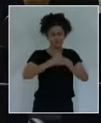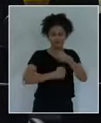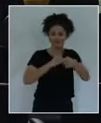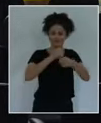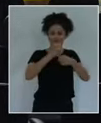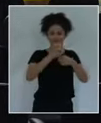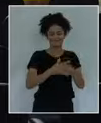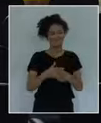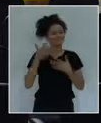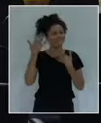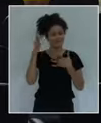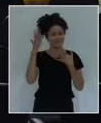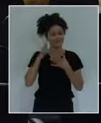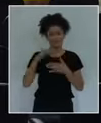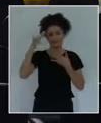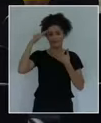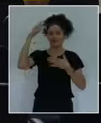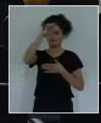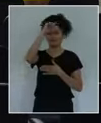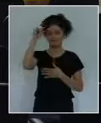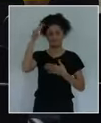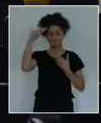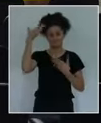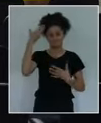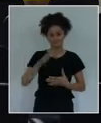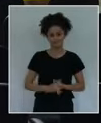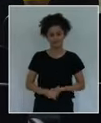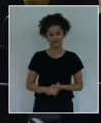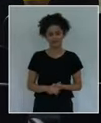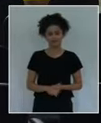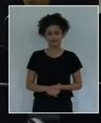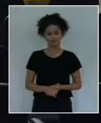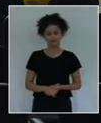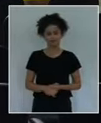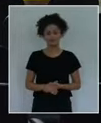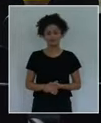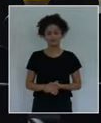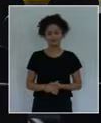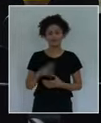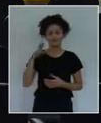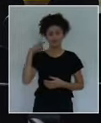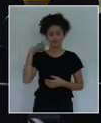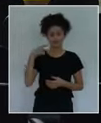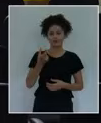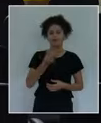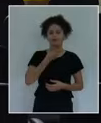chuva, viu? Parabéns. Obrigado, Osório. Obrigado. Também o vereador Fanica.